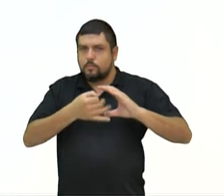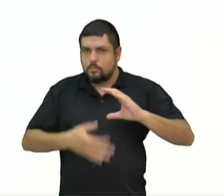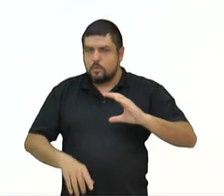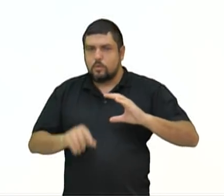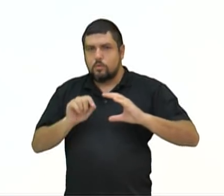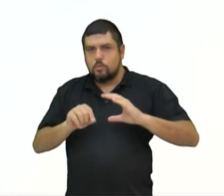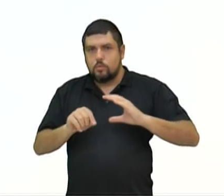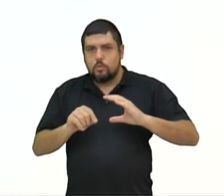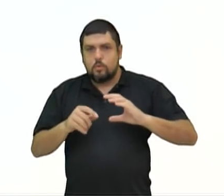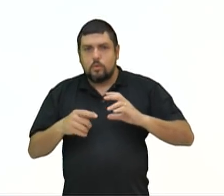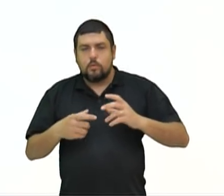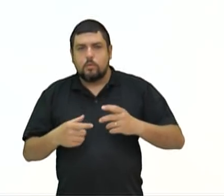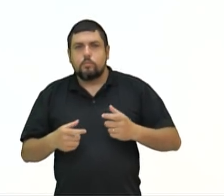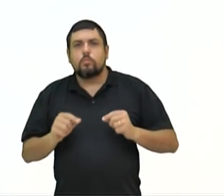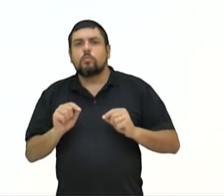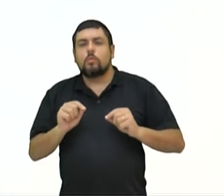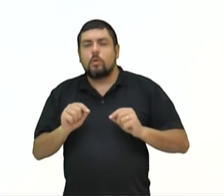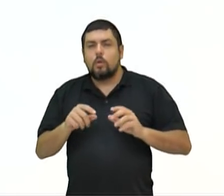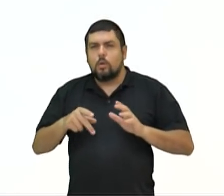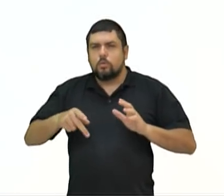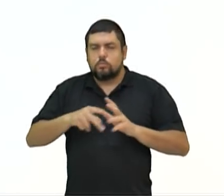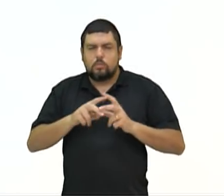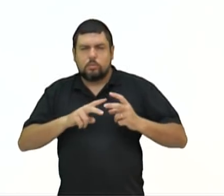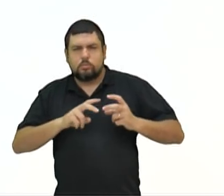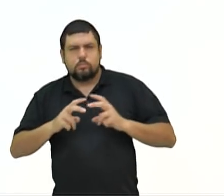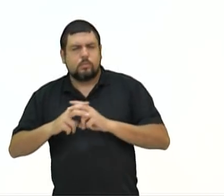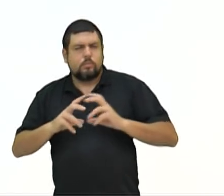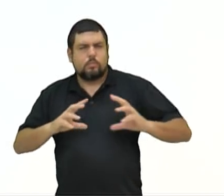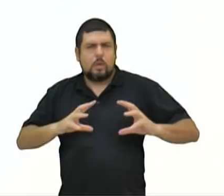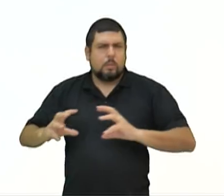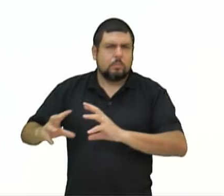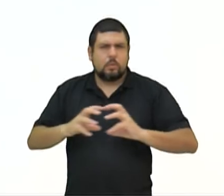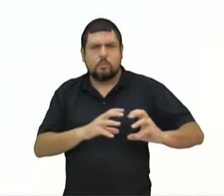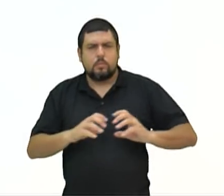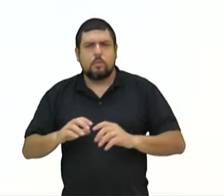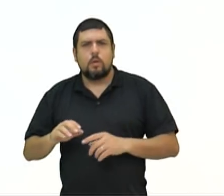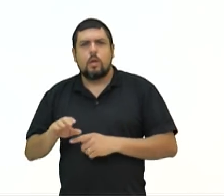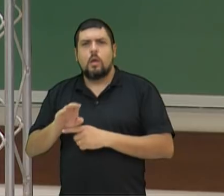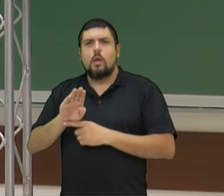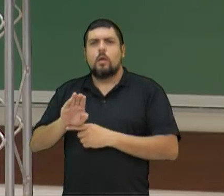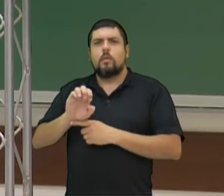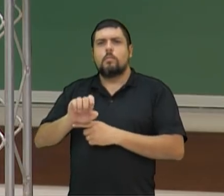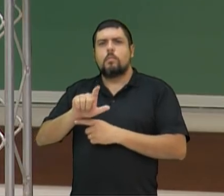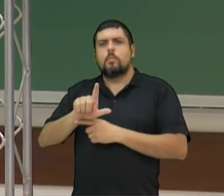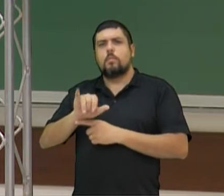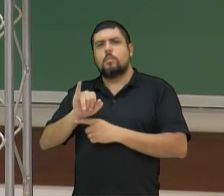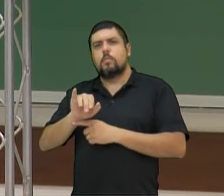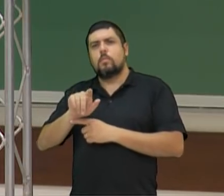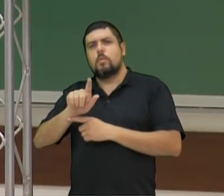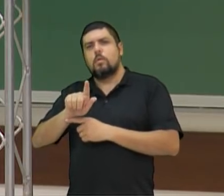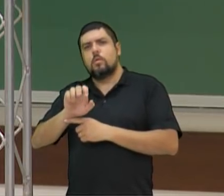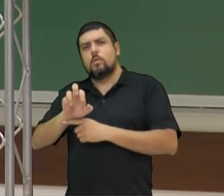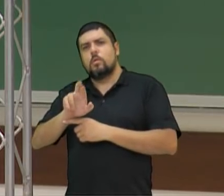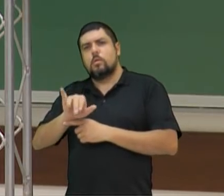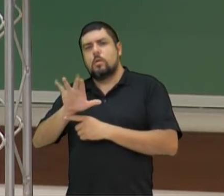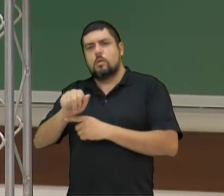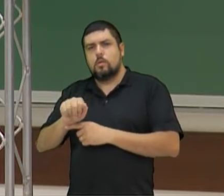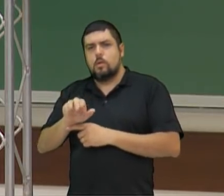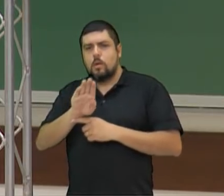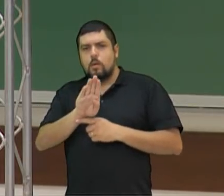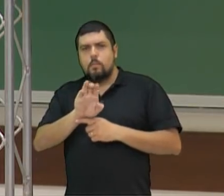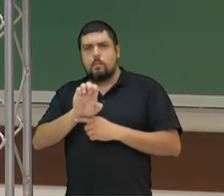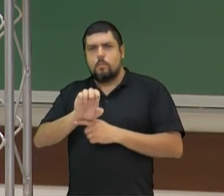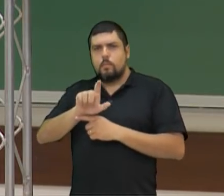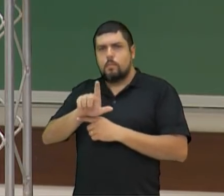ou está numa guerra, né? A palavra ali, beligerância, ela começa com bele, que vem de bélico,